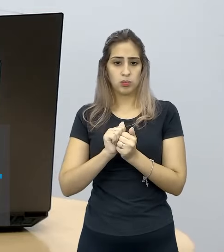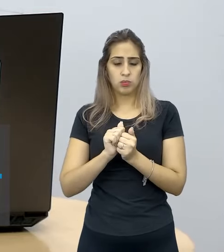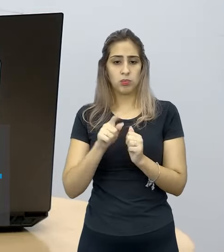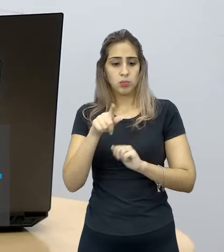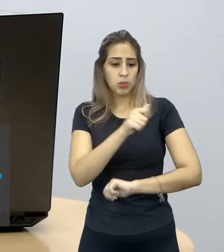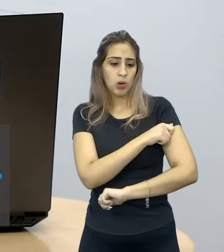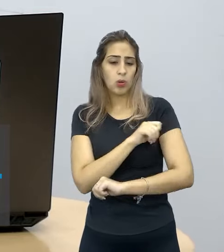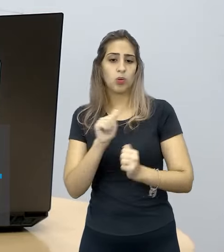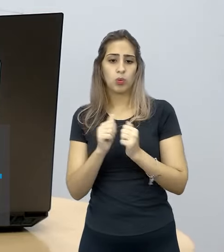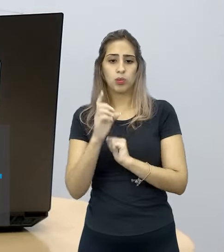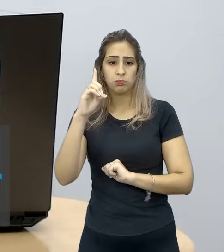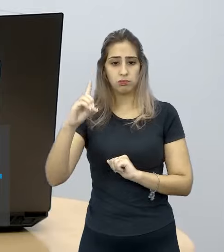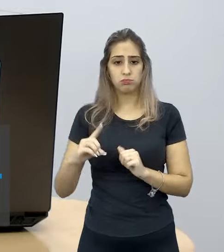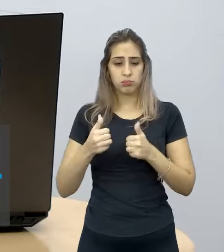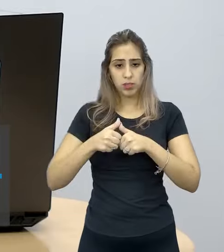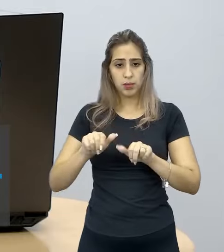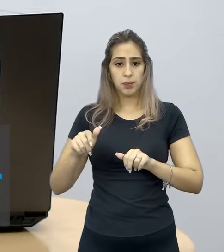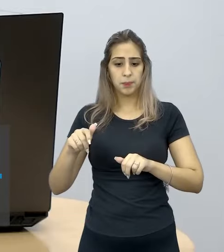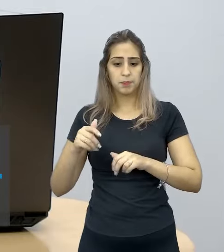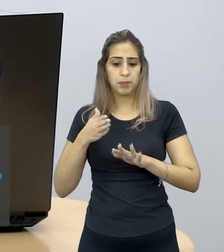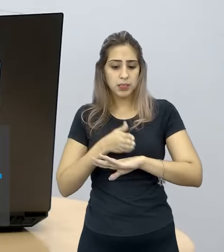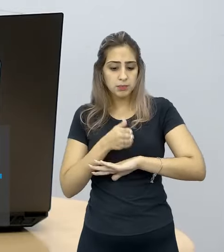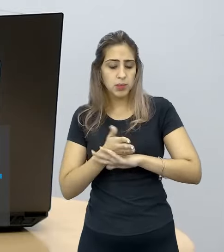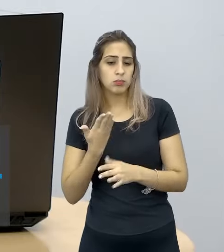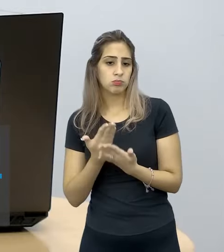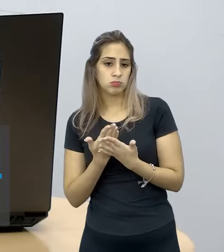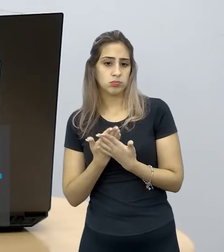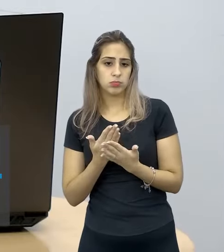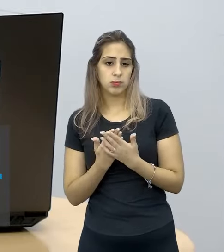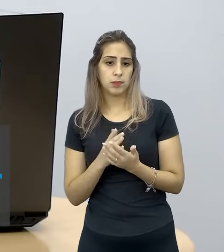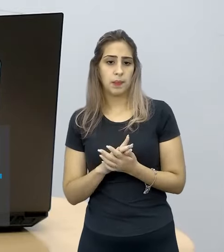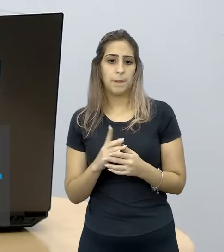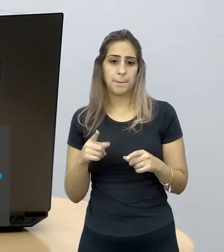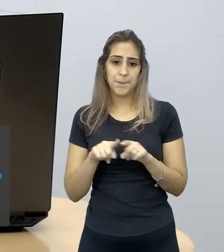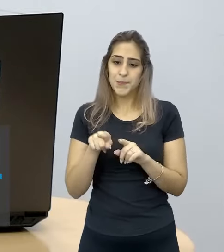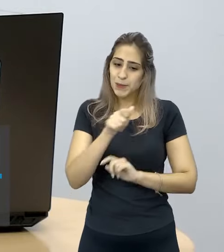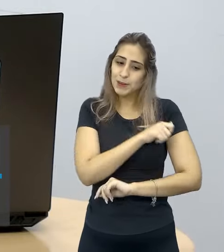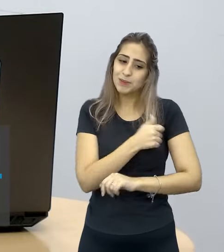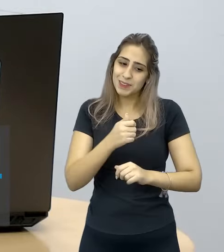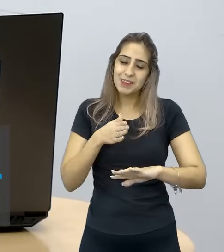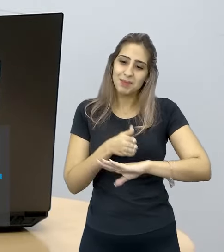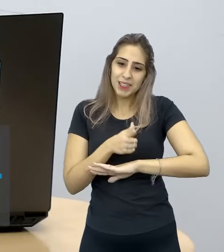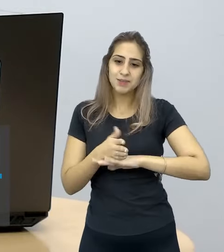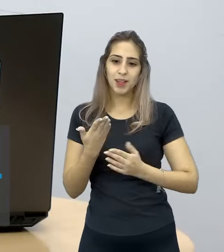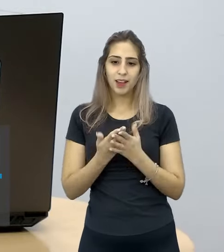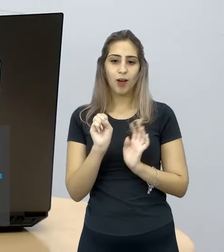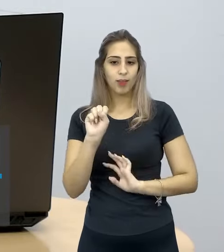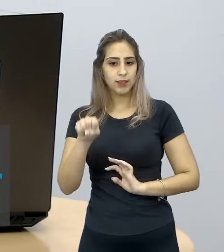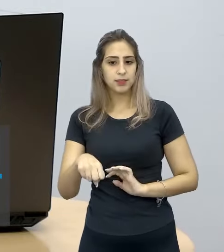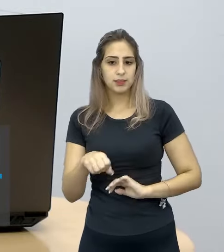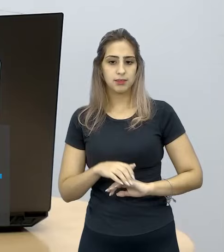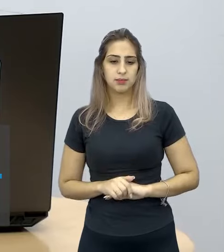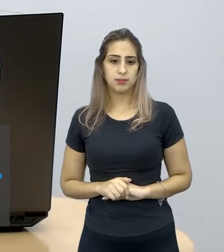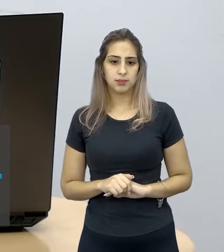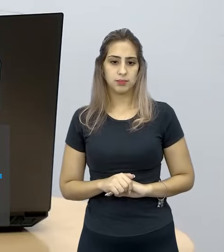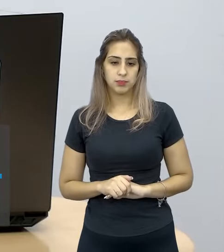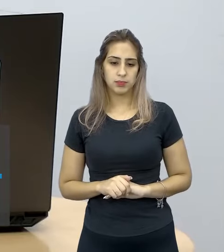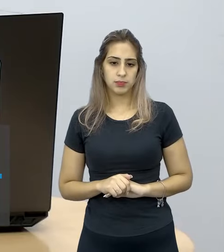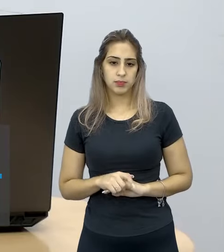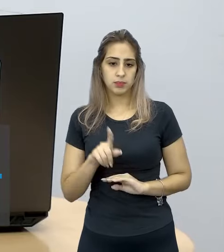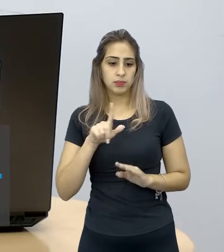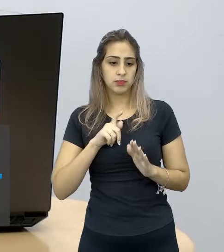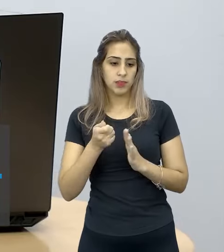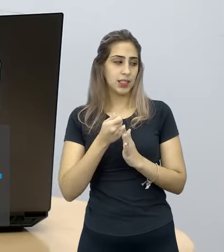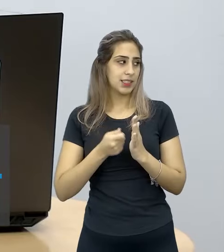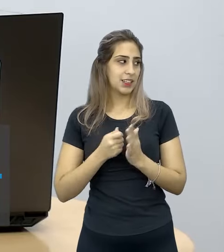aluno com deficiência tá participando também das aulas, né? Também não, ele tem que participar das aulas. E as